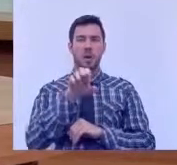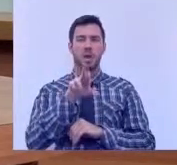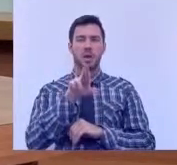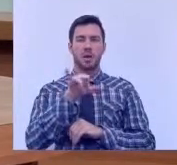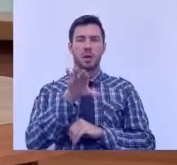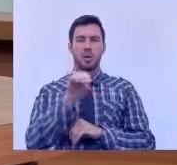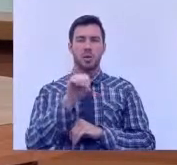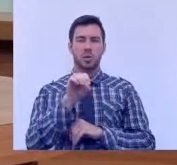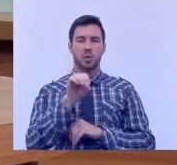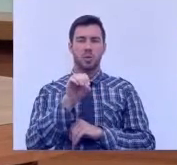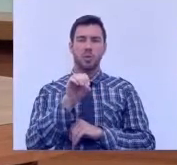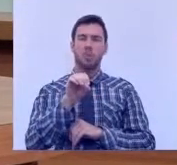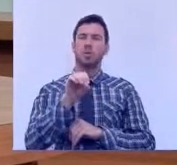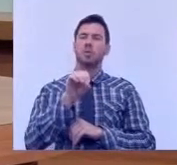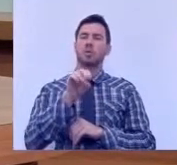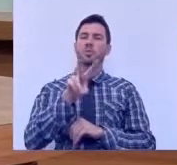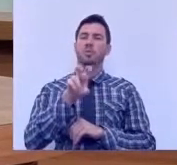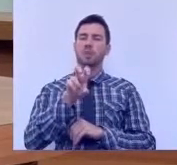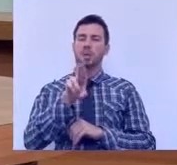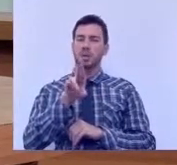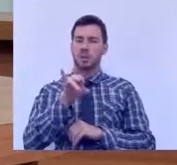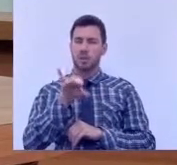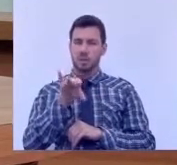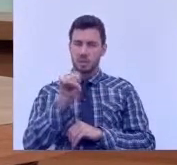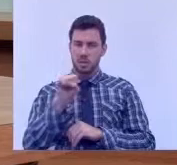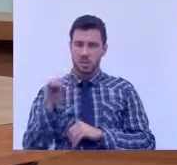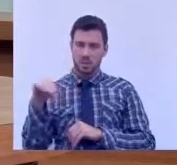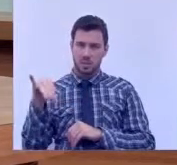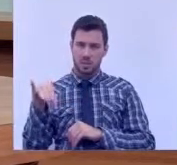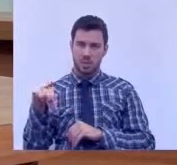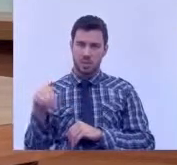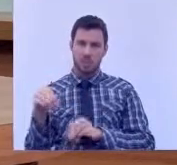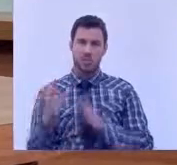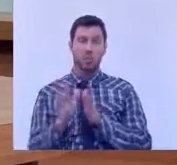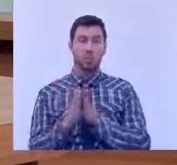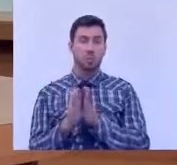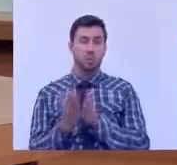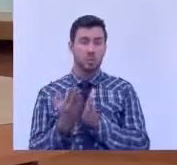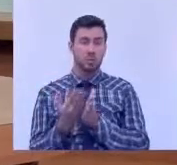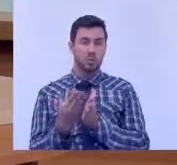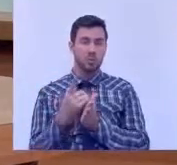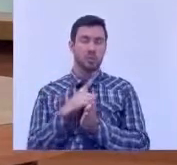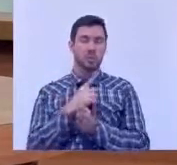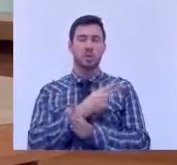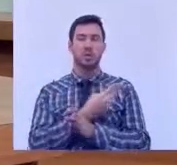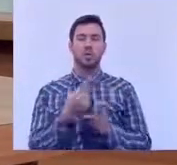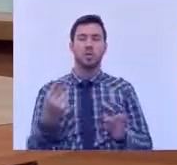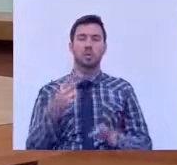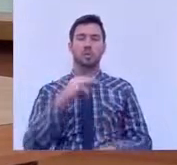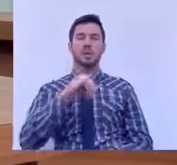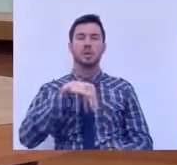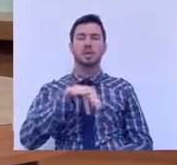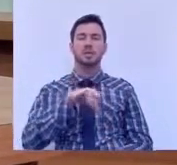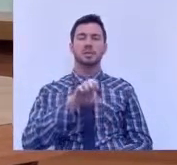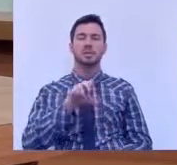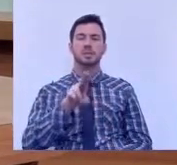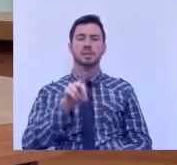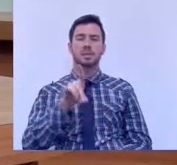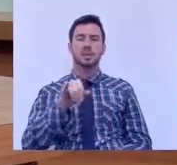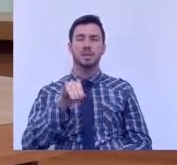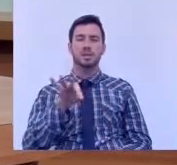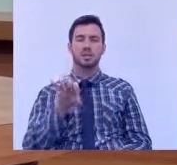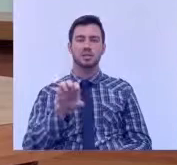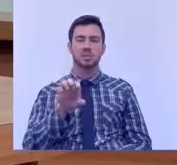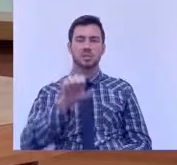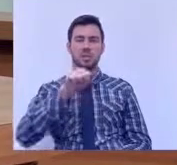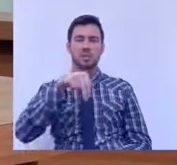chamada Incidente Antares, né? E nessa obra, numa cidade, resolve ter ali várias manifestações